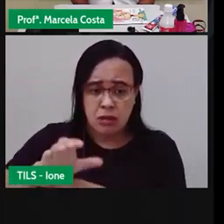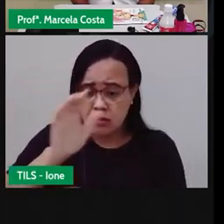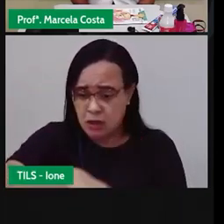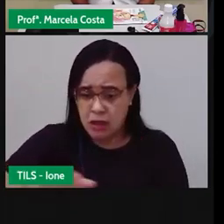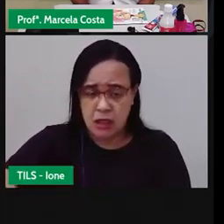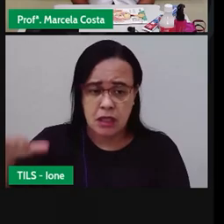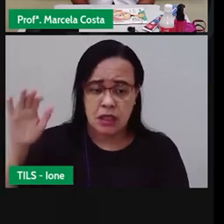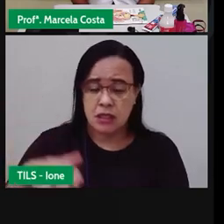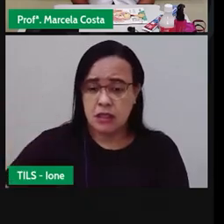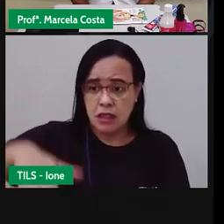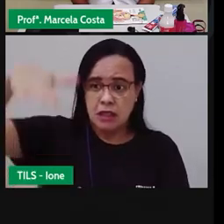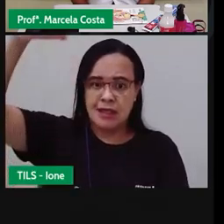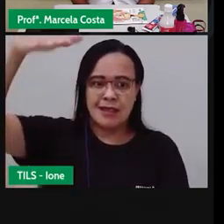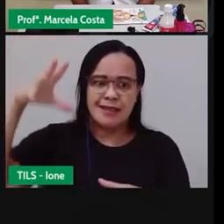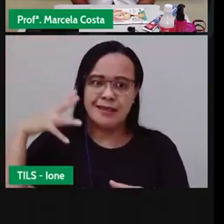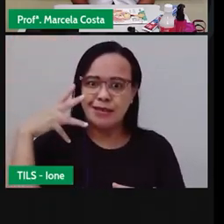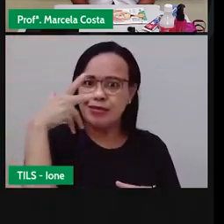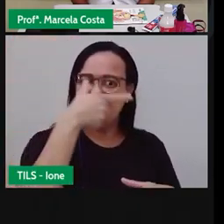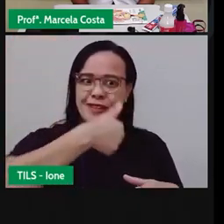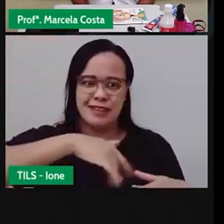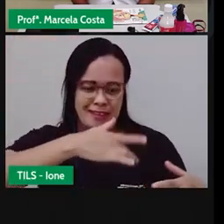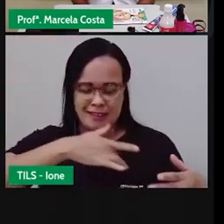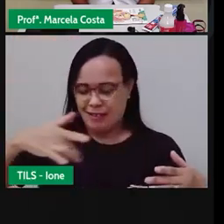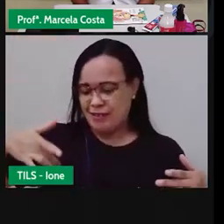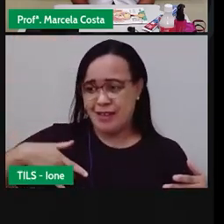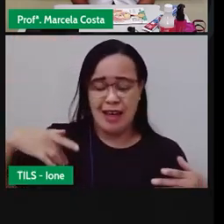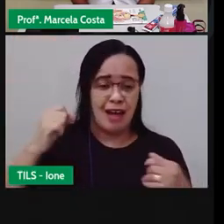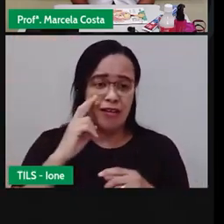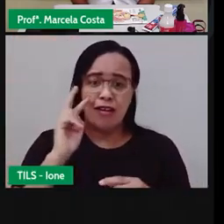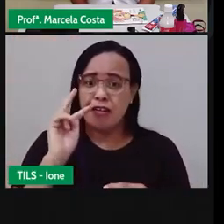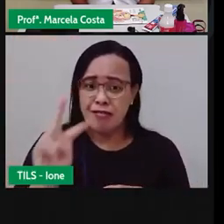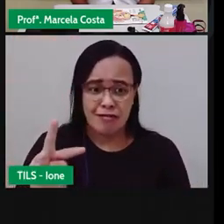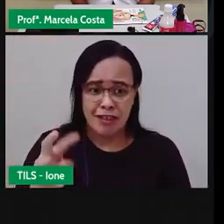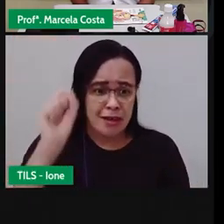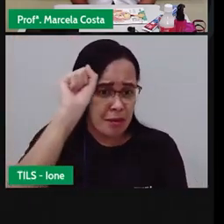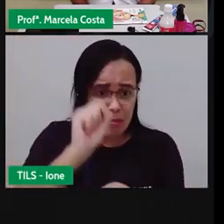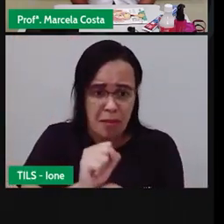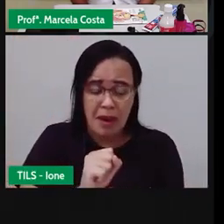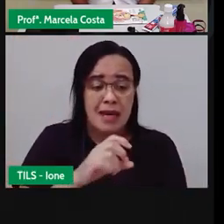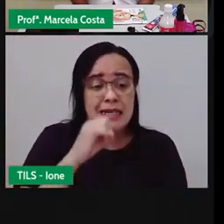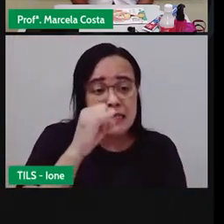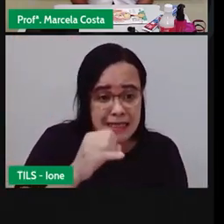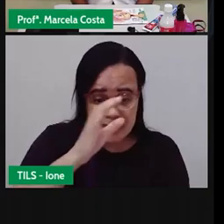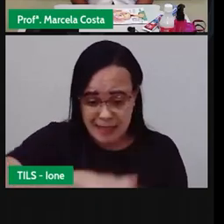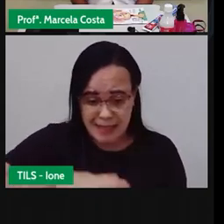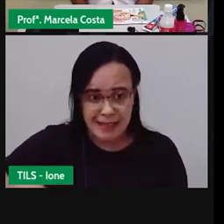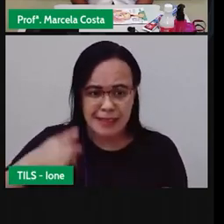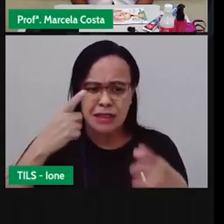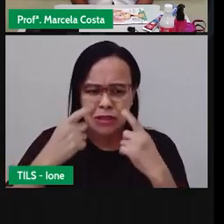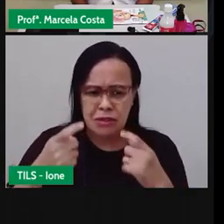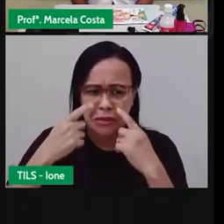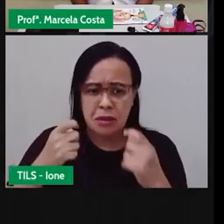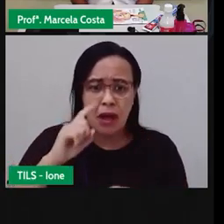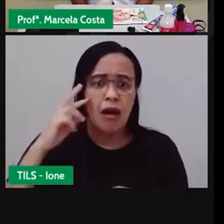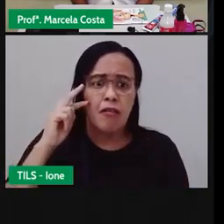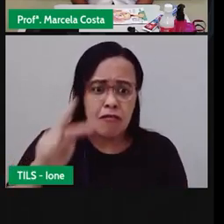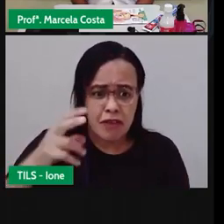saudáveis. Quantas delas, quando me viam, paravam de chorar. Elas gostavam de mim de qualquer jeito,